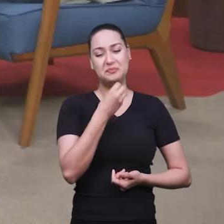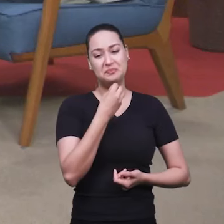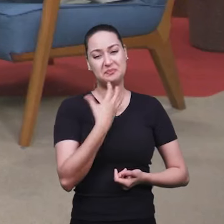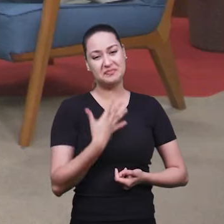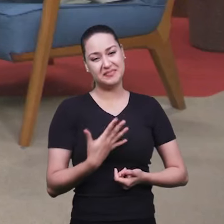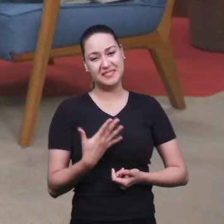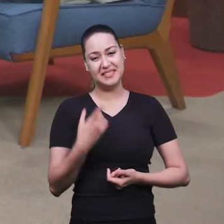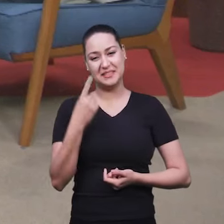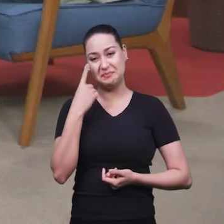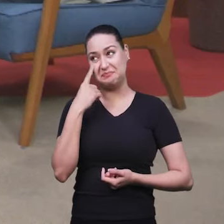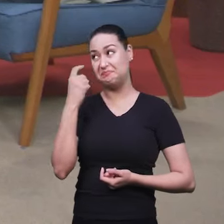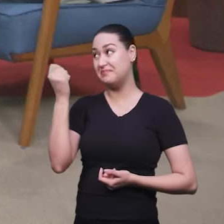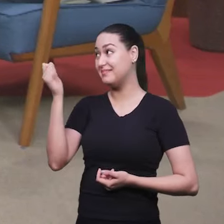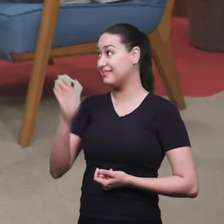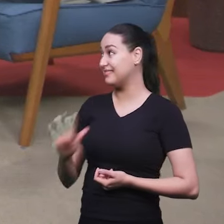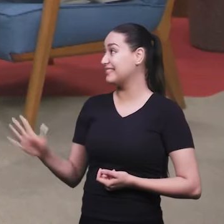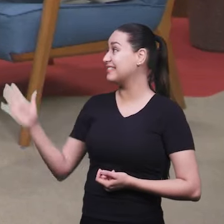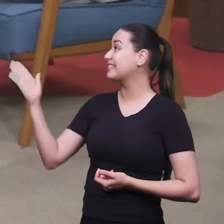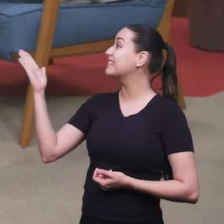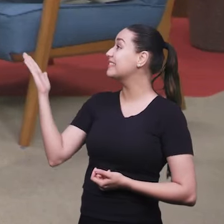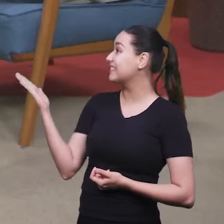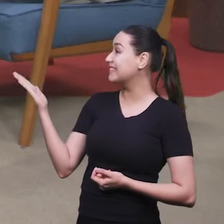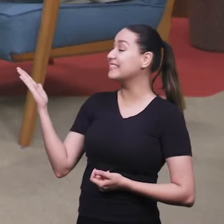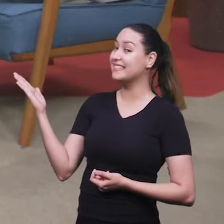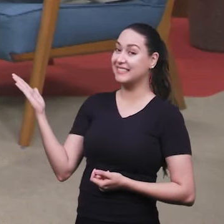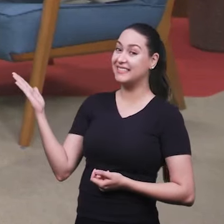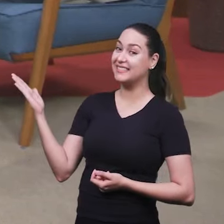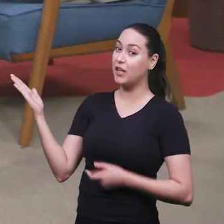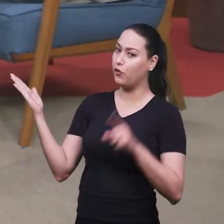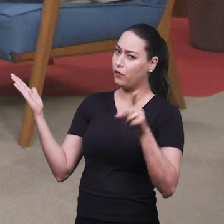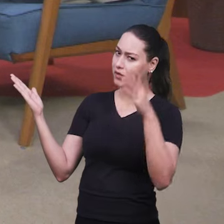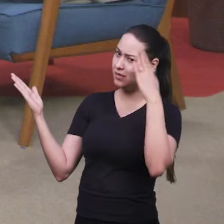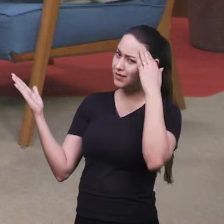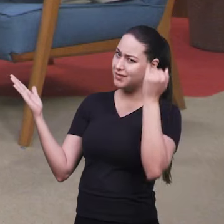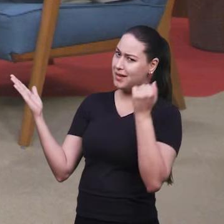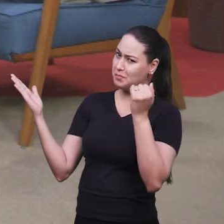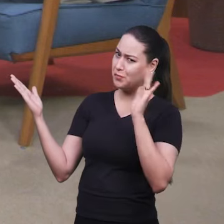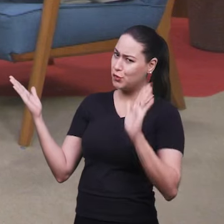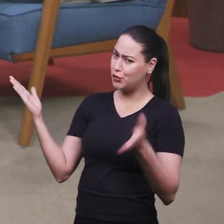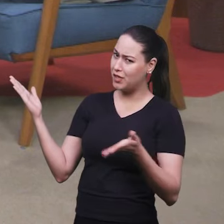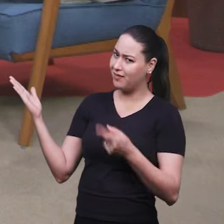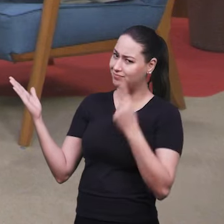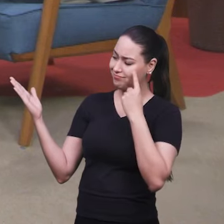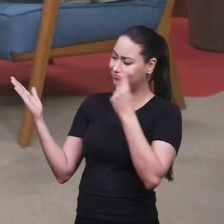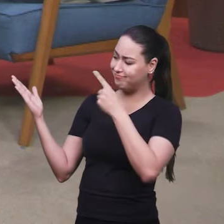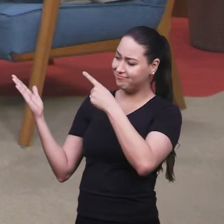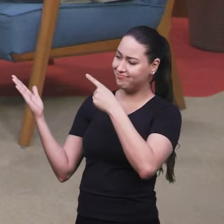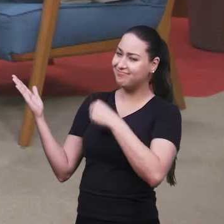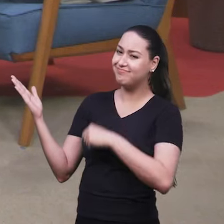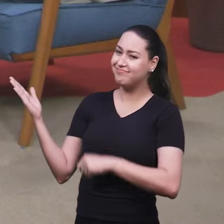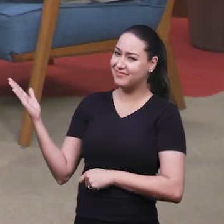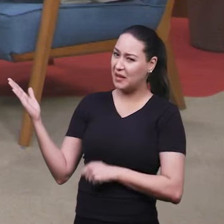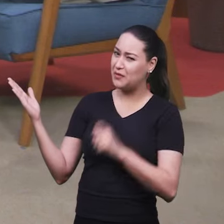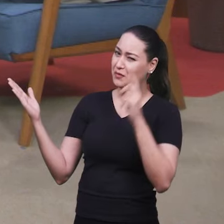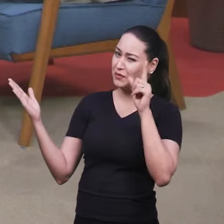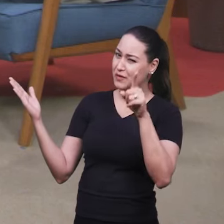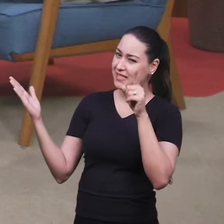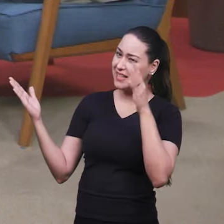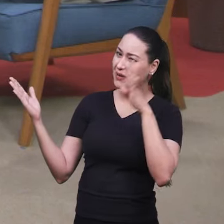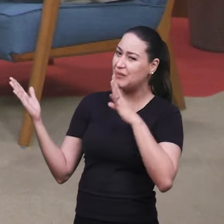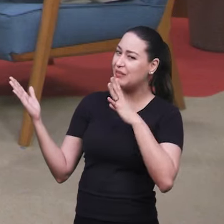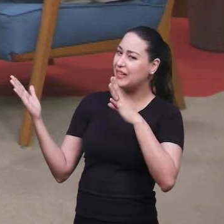nome Amém. do Senhor. Bom, você está vendo aí um QR Code aparecendo novamente na tela e você já sabe, você que está acompanhando, você que